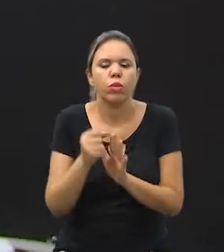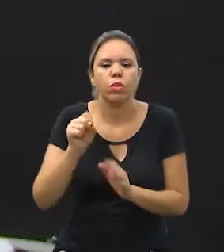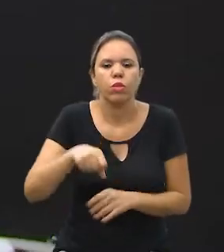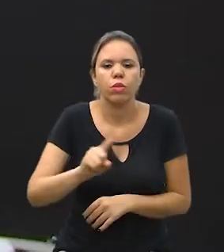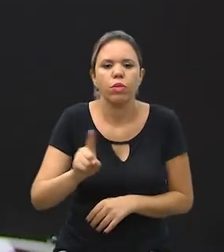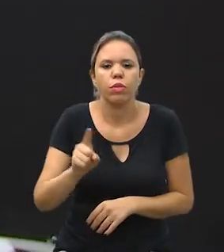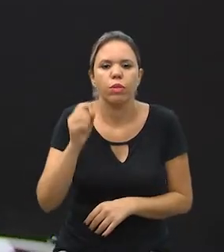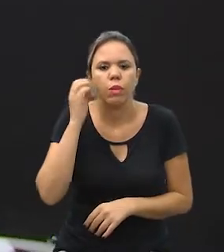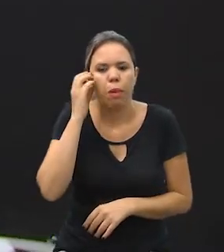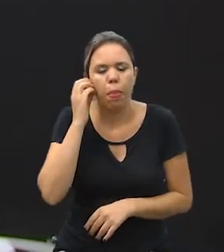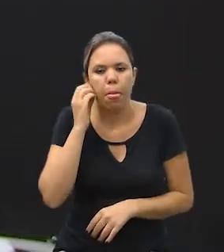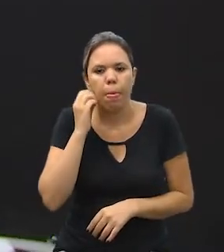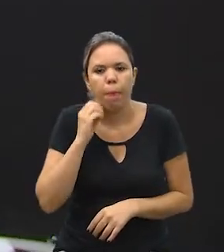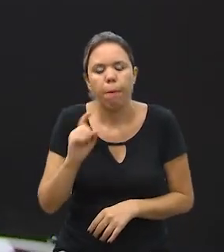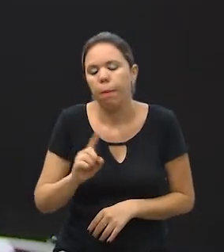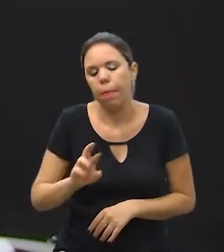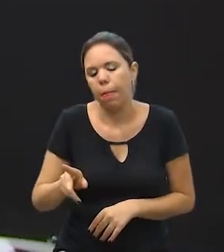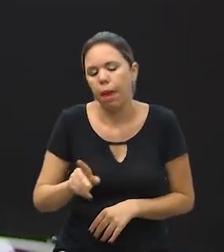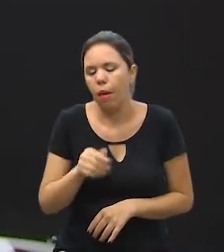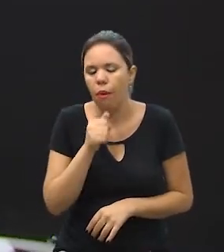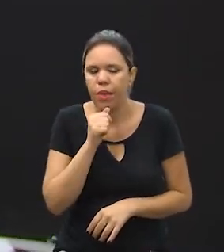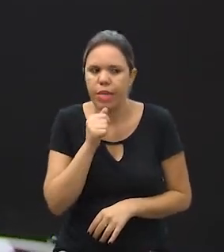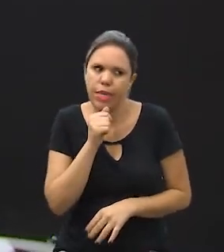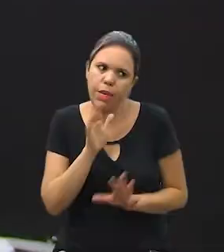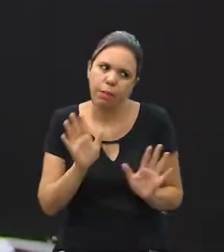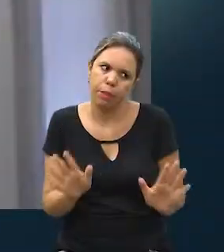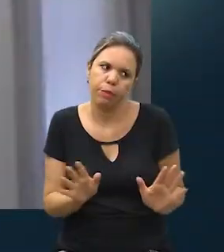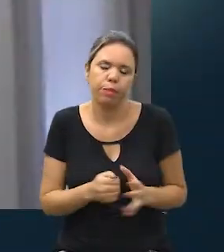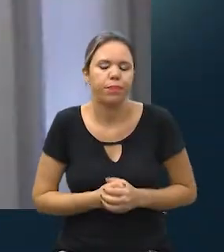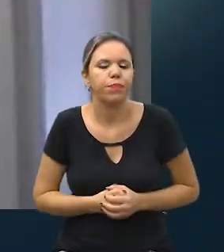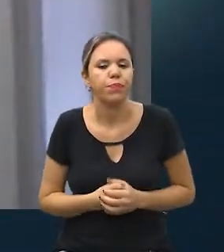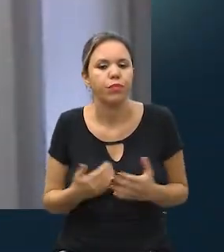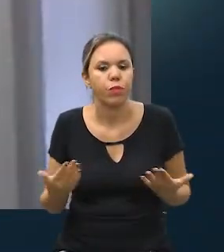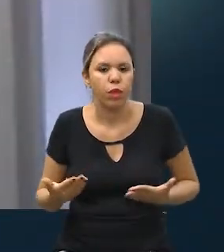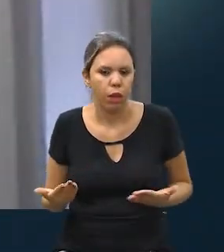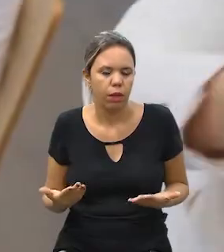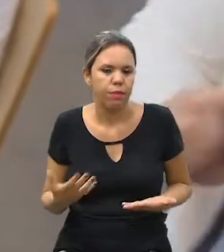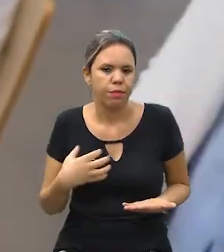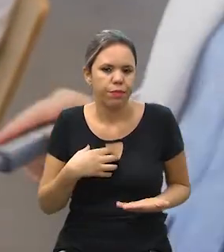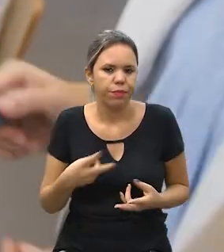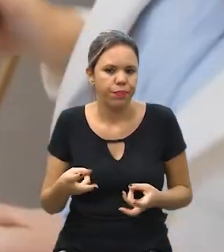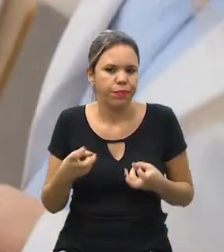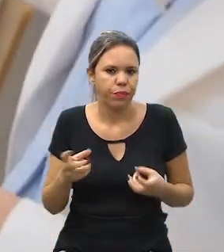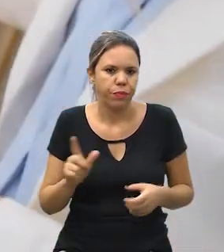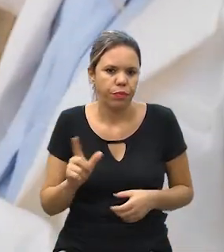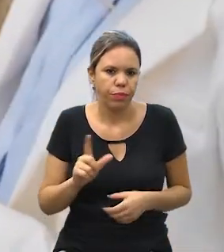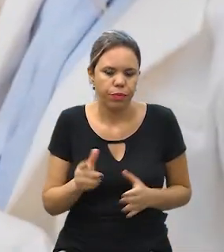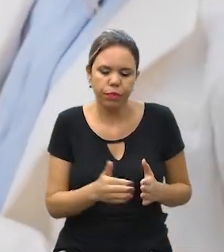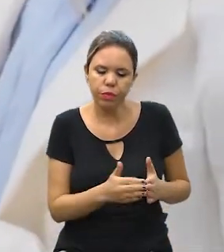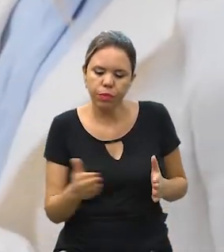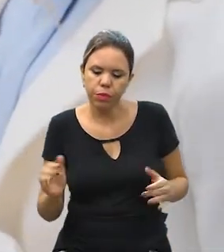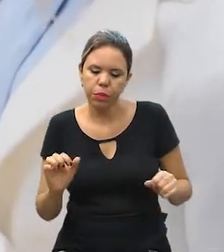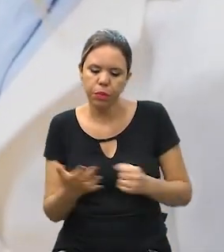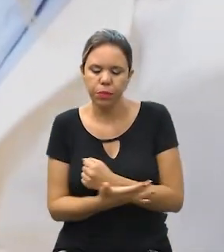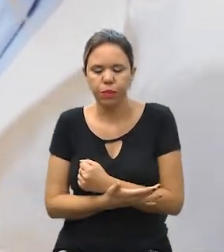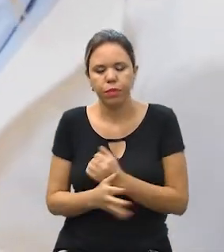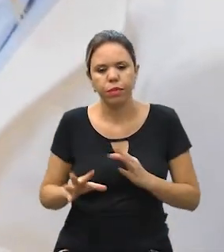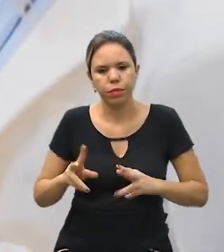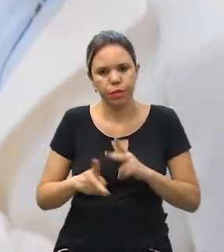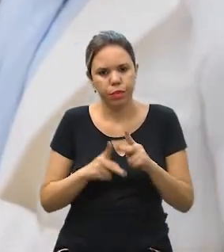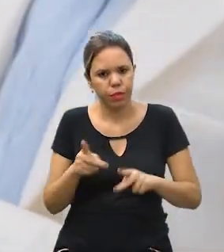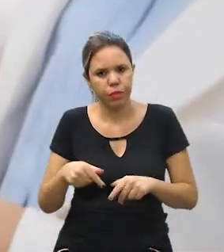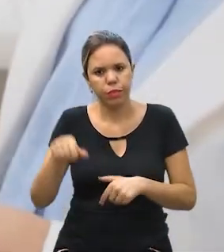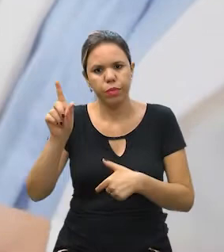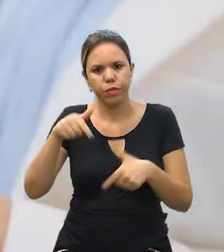ou não? Não necessariamente, tá? Então, hoje, eu senti, obviamente, durante esse tempo de pandemia, como todo mundo